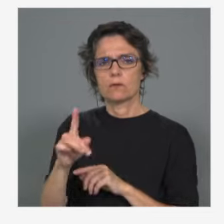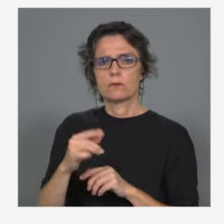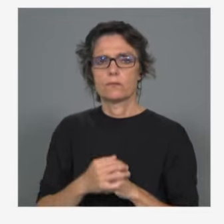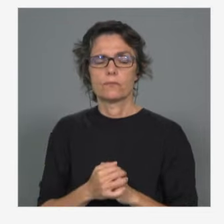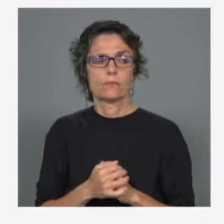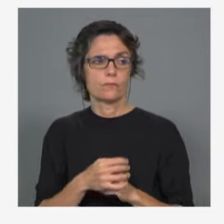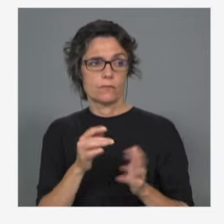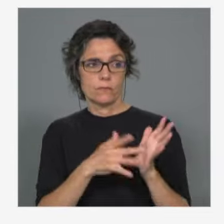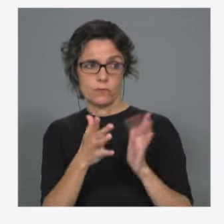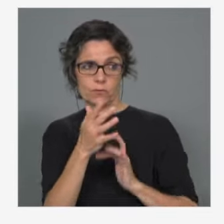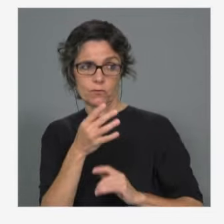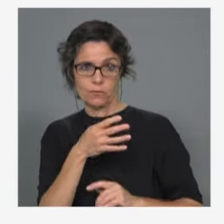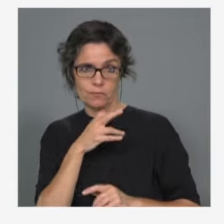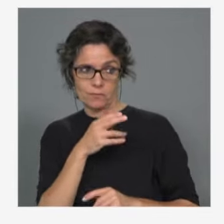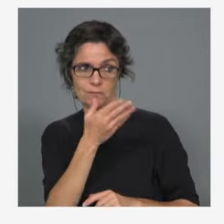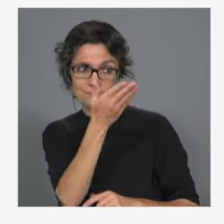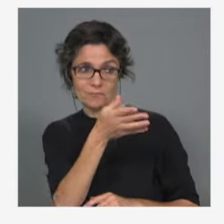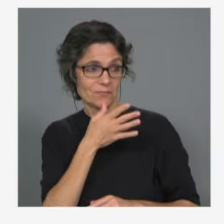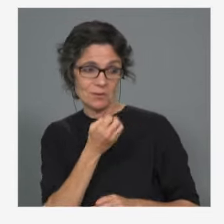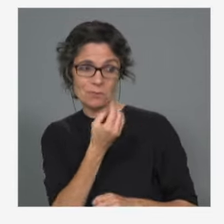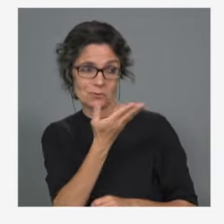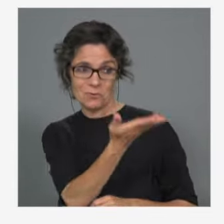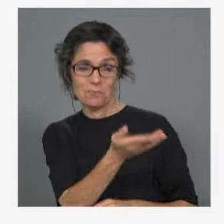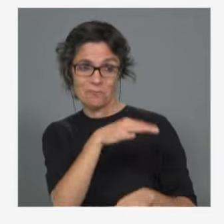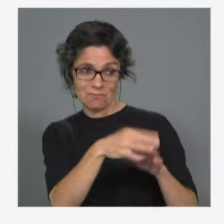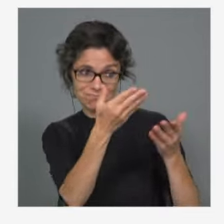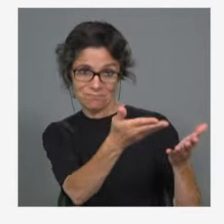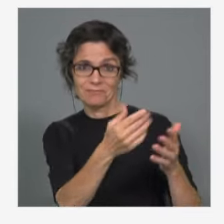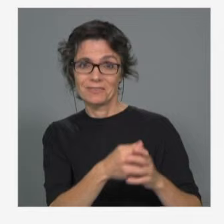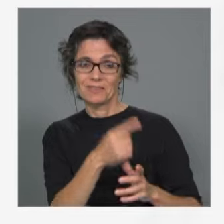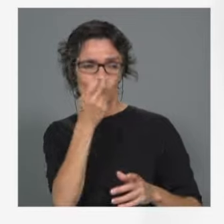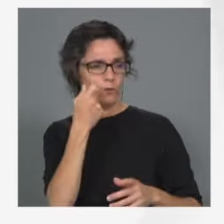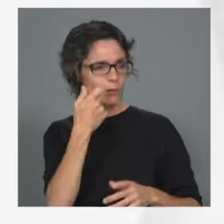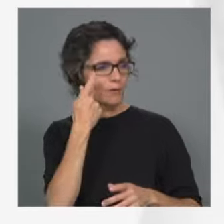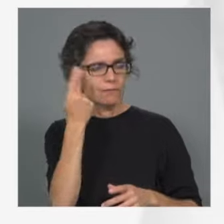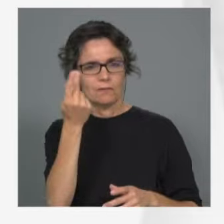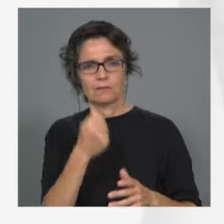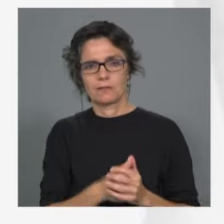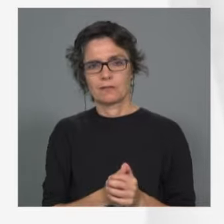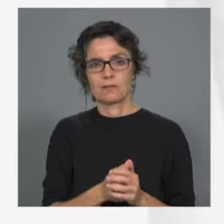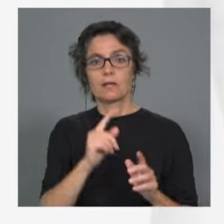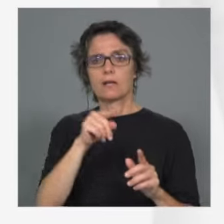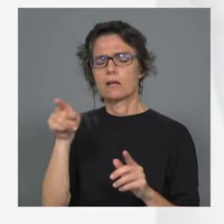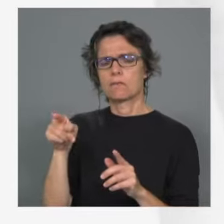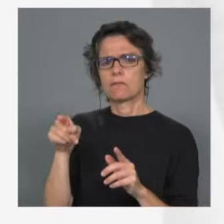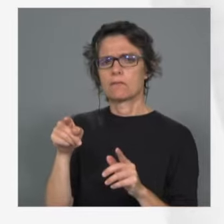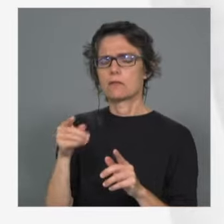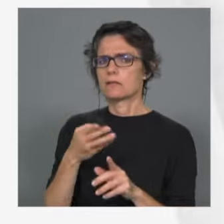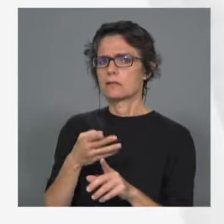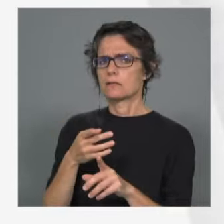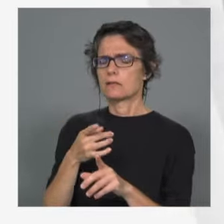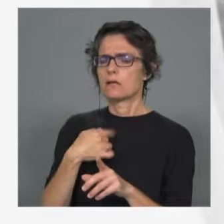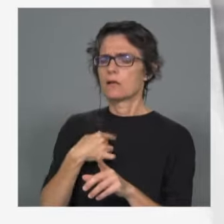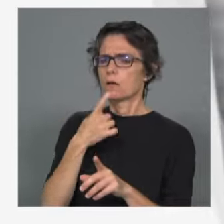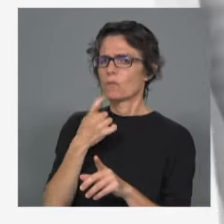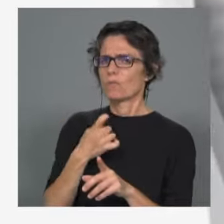Disse-lhe Jesus: Respondeste bem, faz isso e viverás. Mas ele, querendo justificar-se,